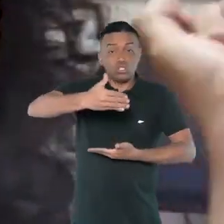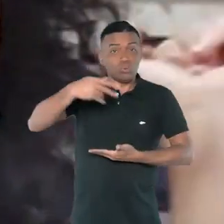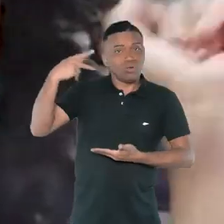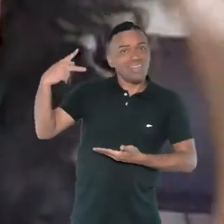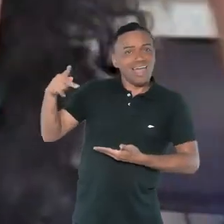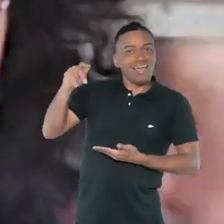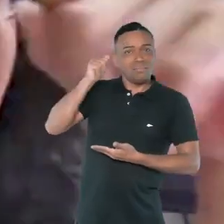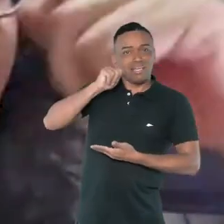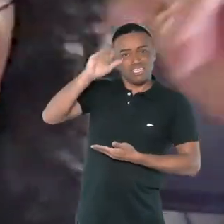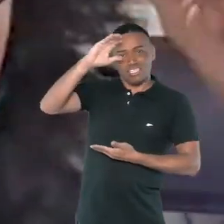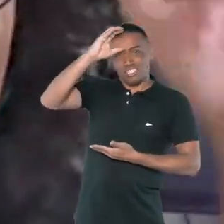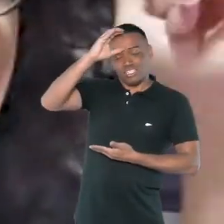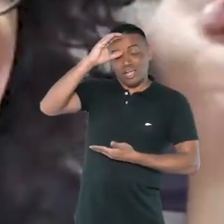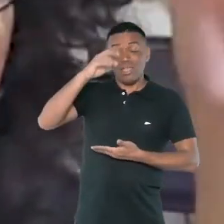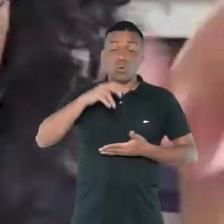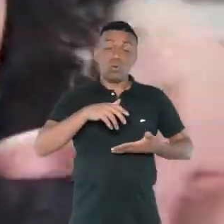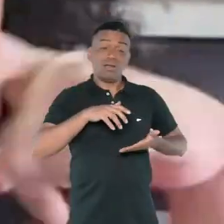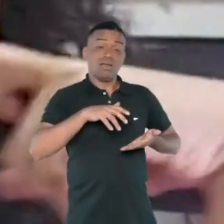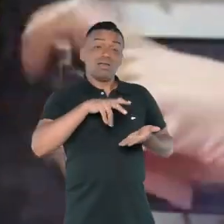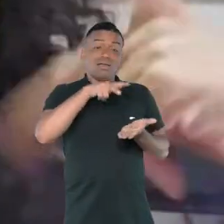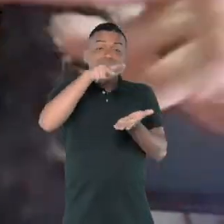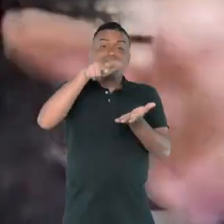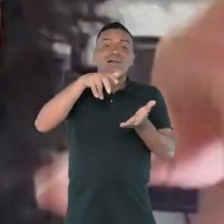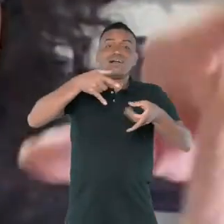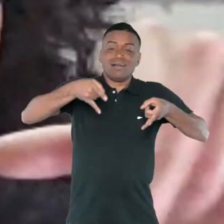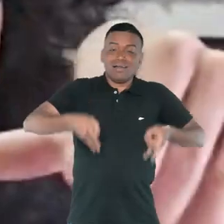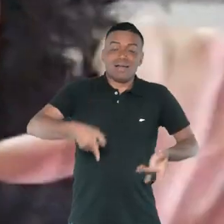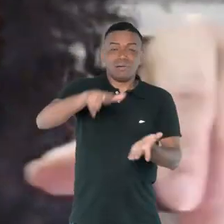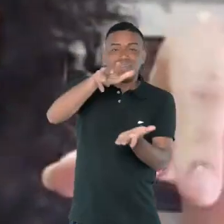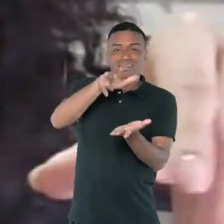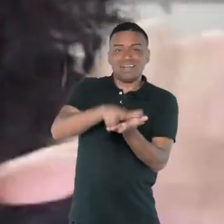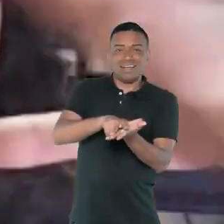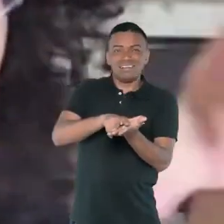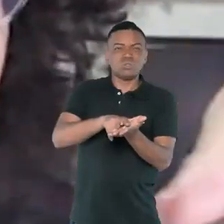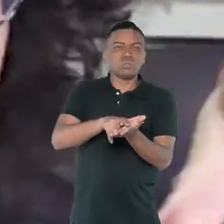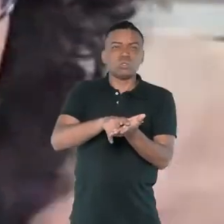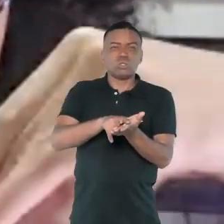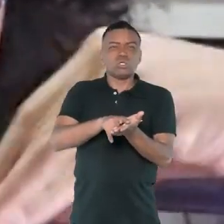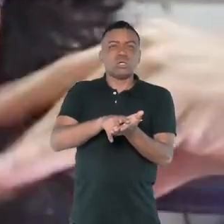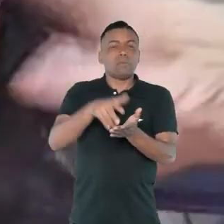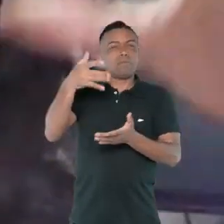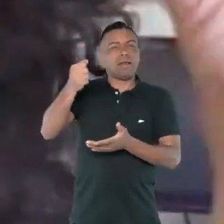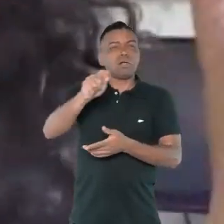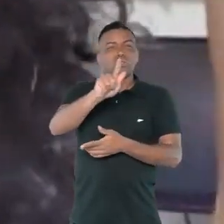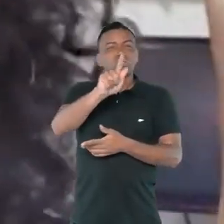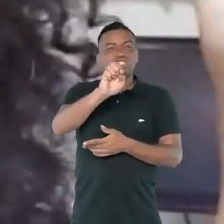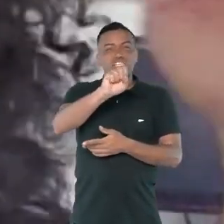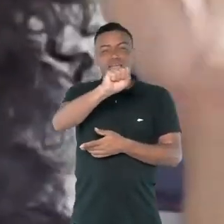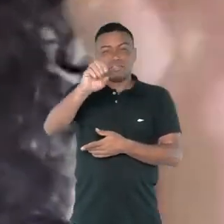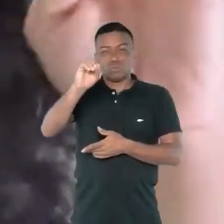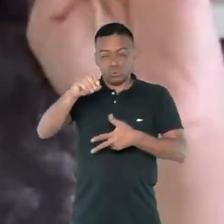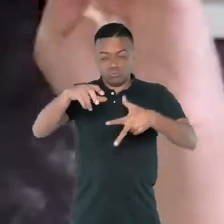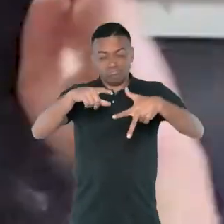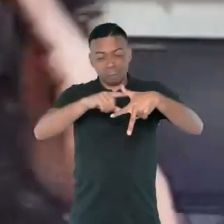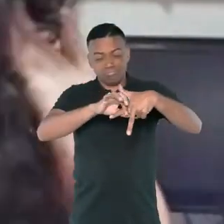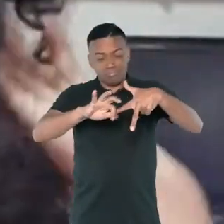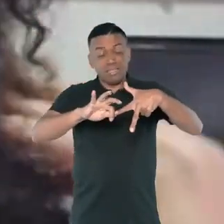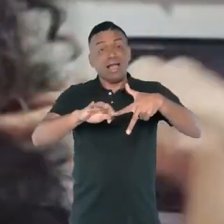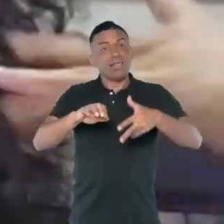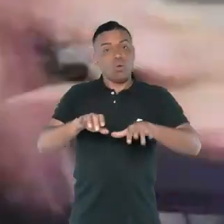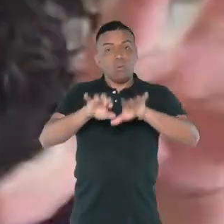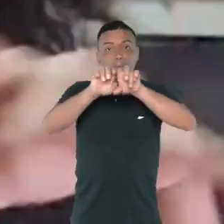me emprestou um notebook dela, não sei o quê, e aí eu tava deitada com o pé, não sei se estava engessada, não lembro